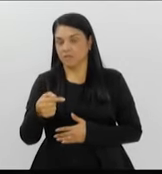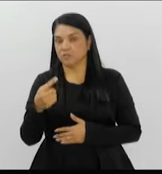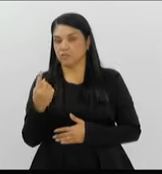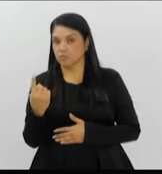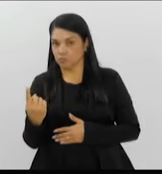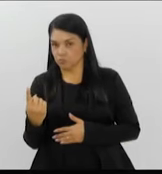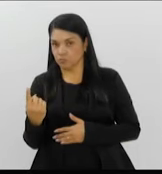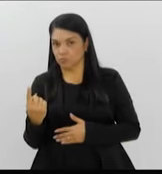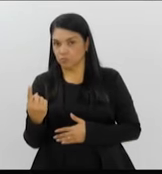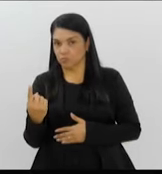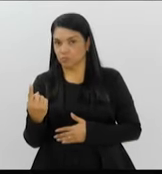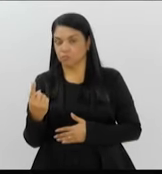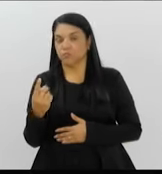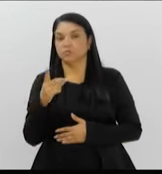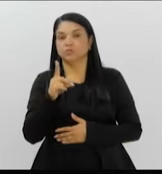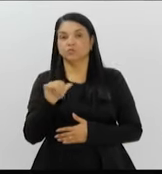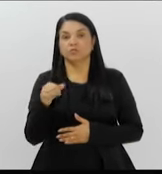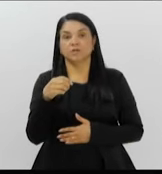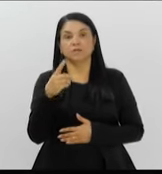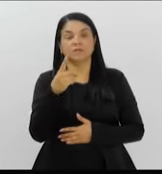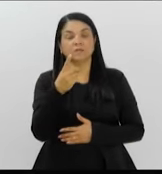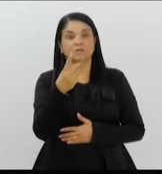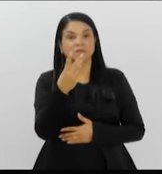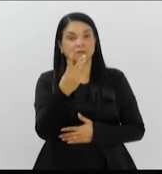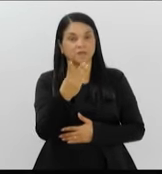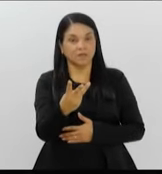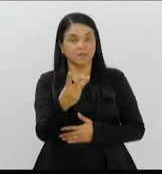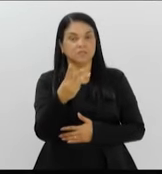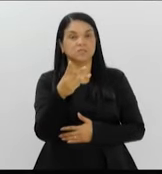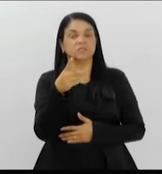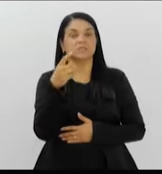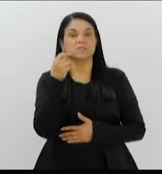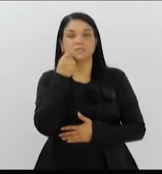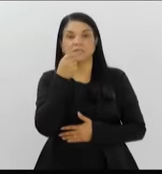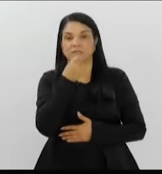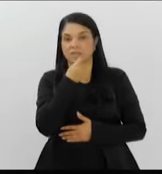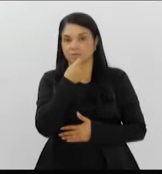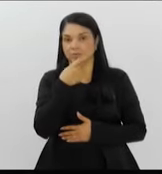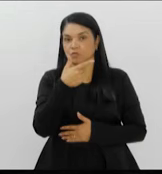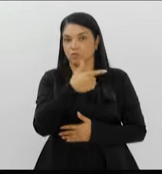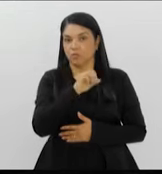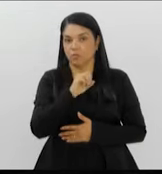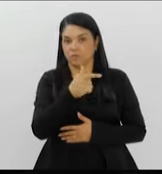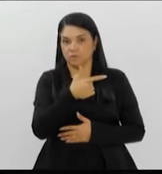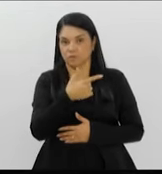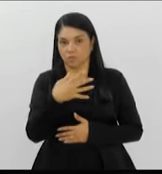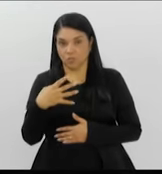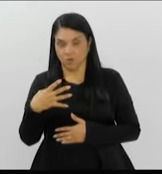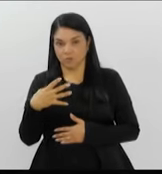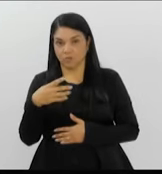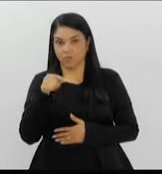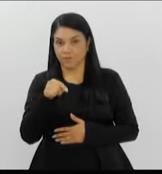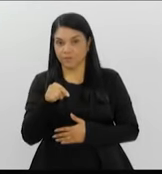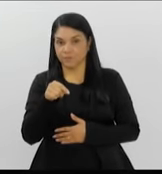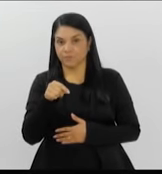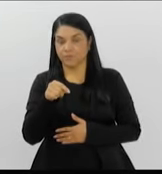49.271, de 3 de setembro de 24, publicado a hoje, que